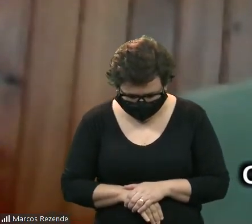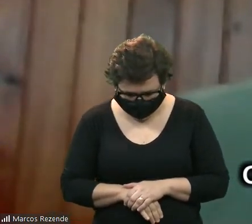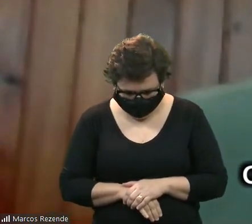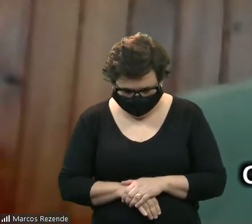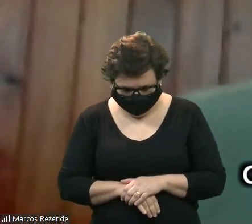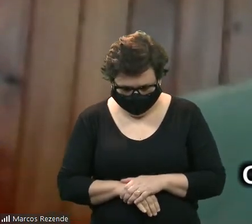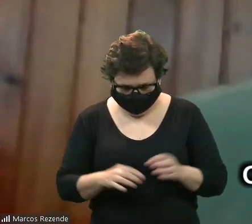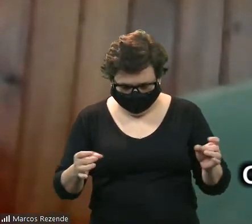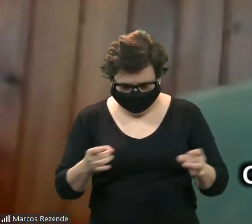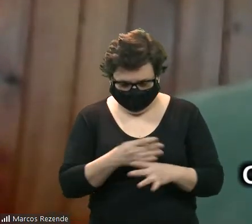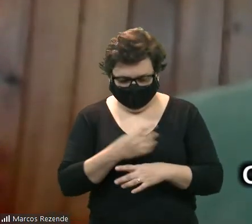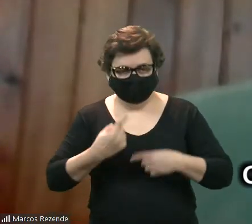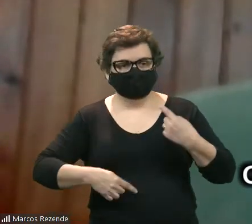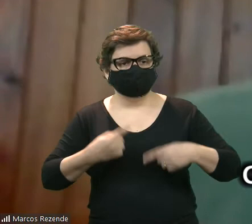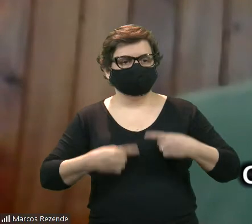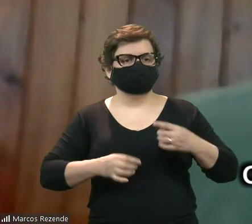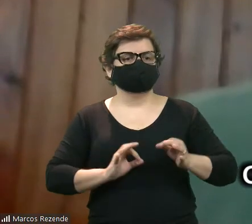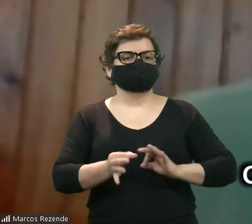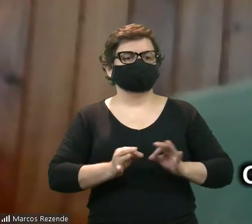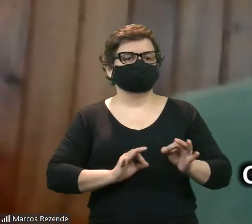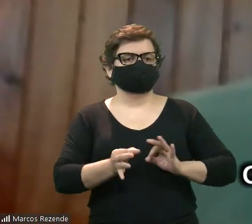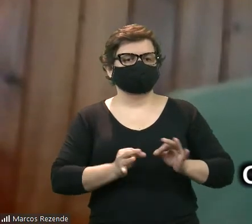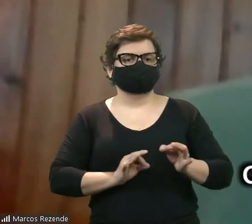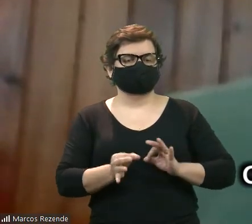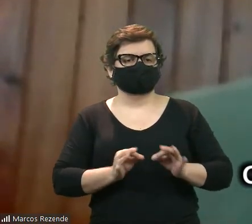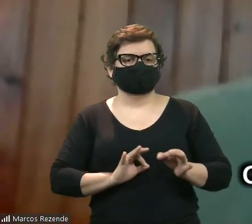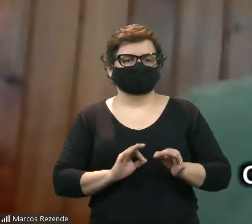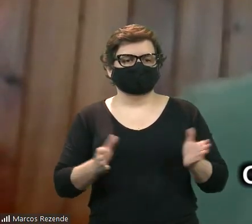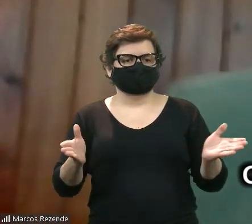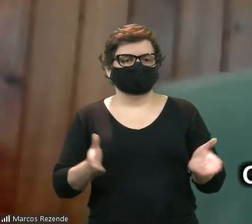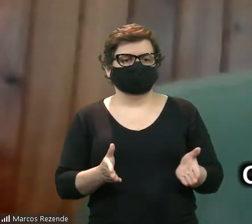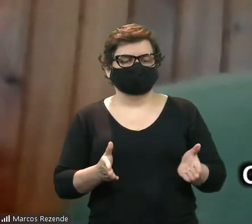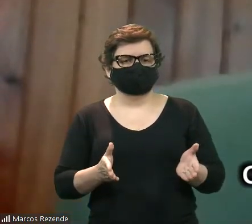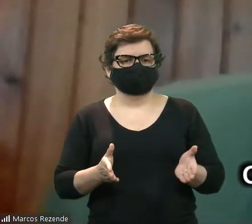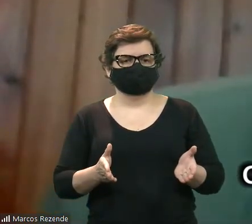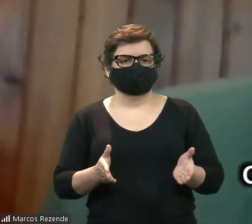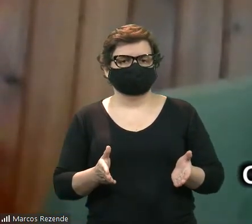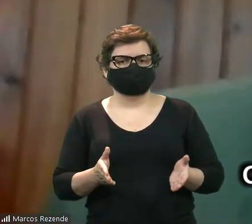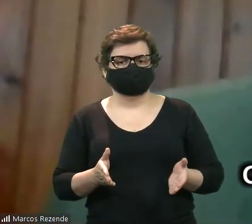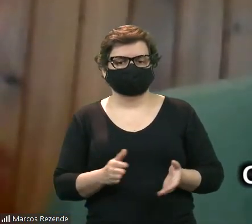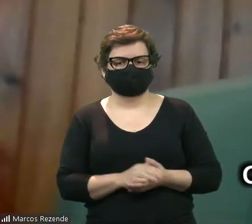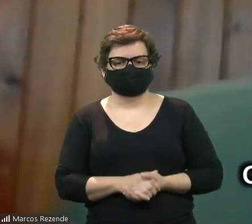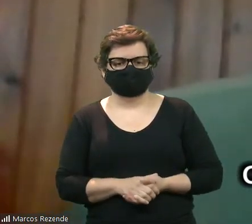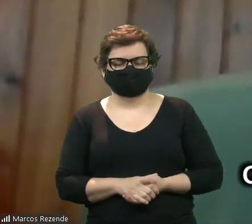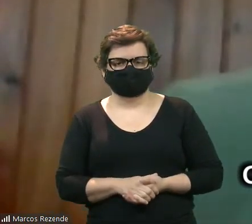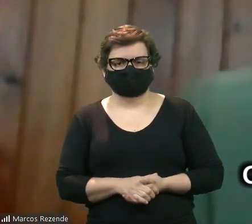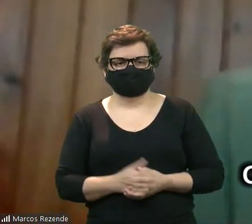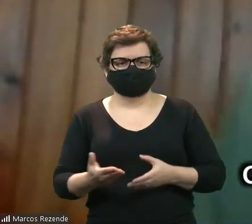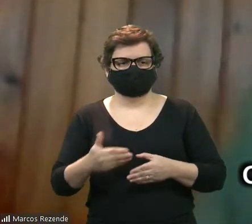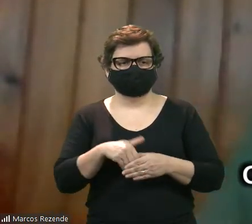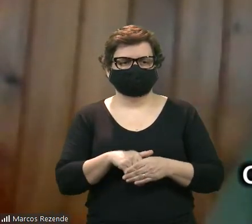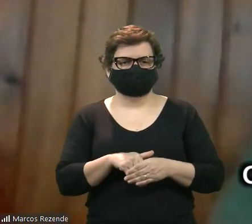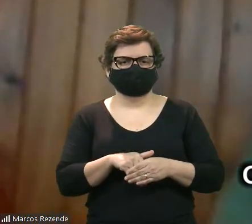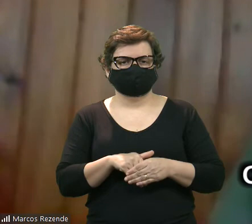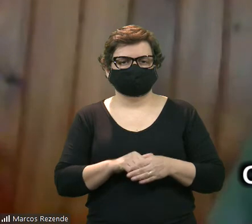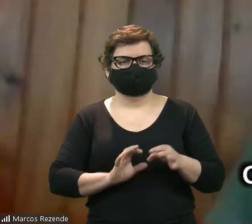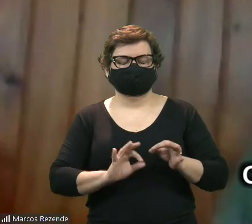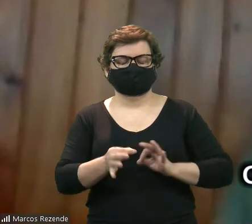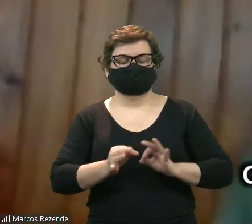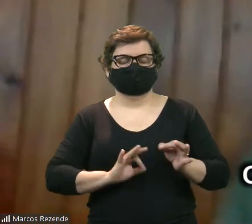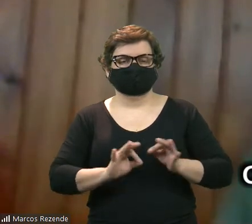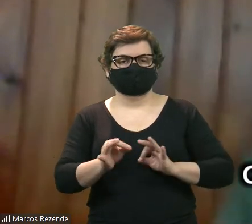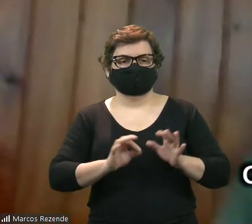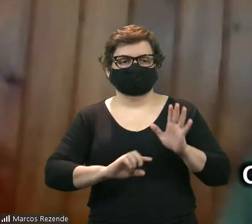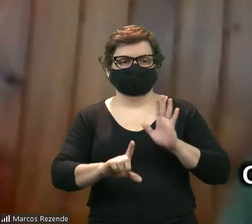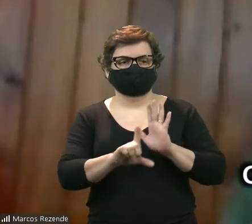encerrado a discussão do projeto, passamos à votação do projeto de